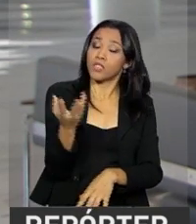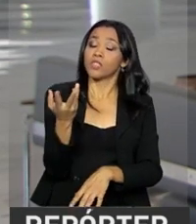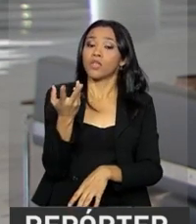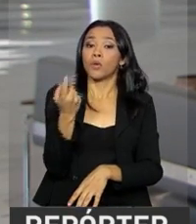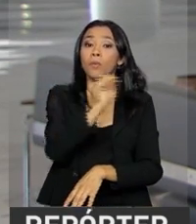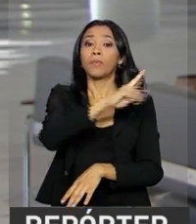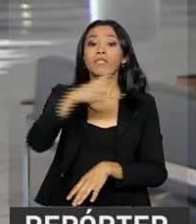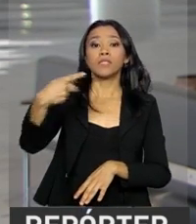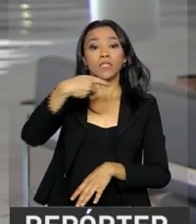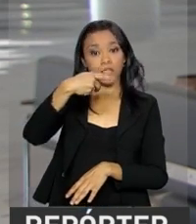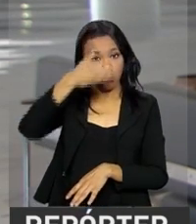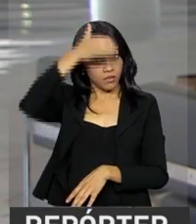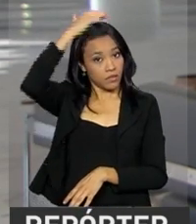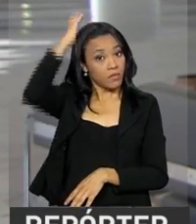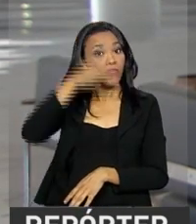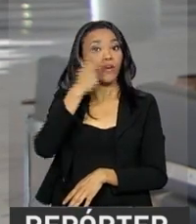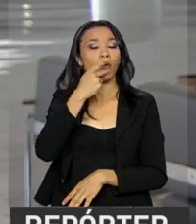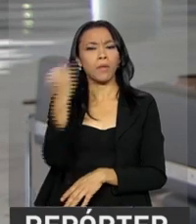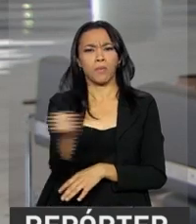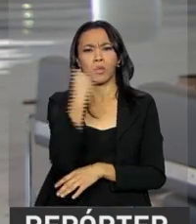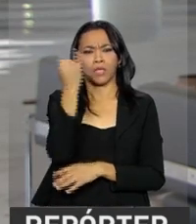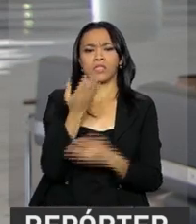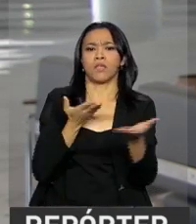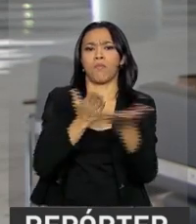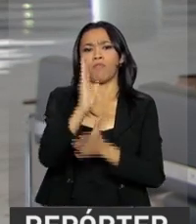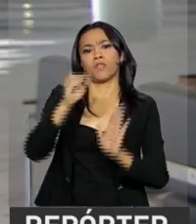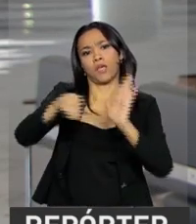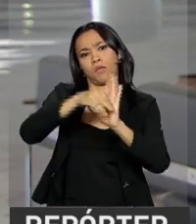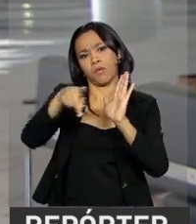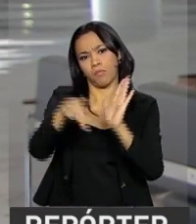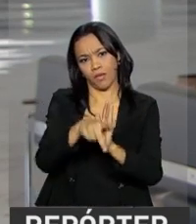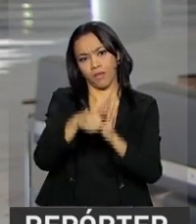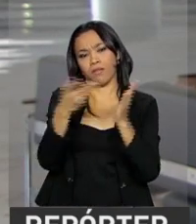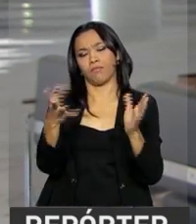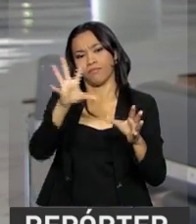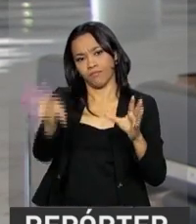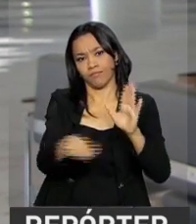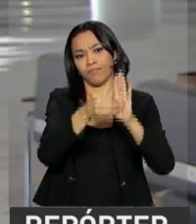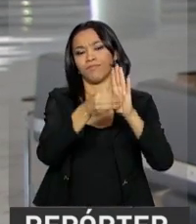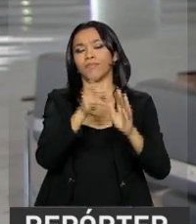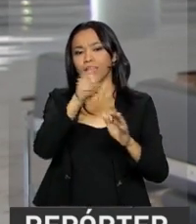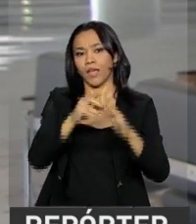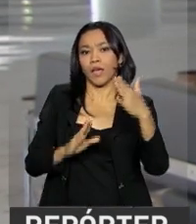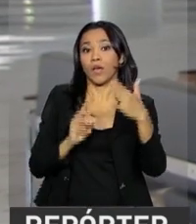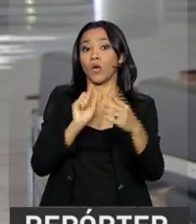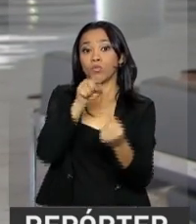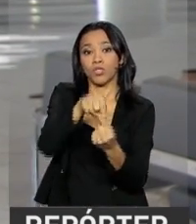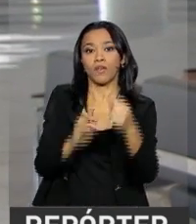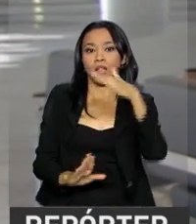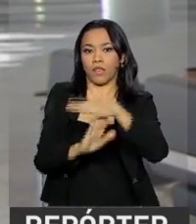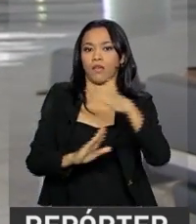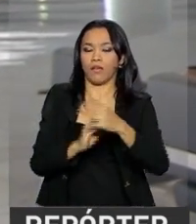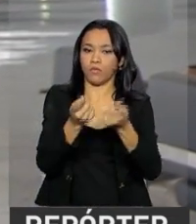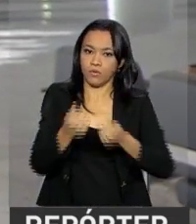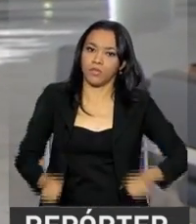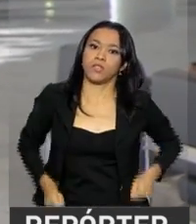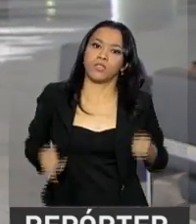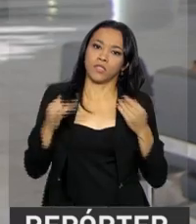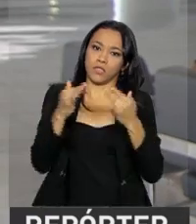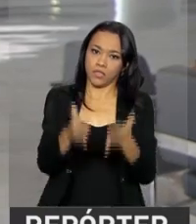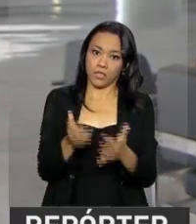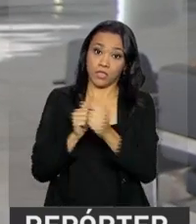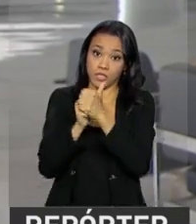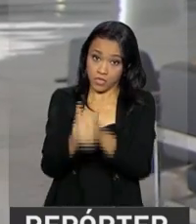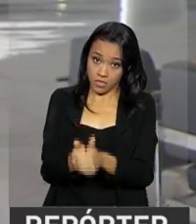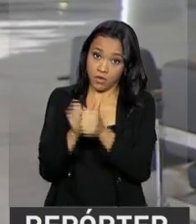destacou a importância da aprovação da proposta de emenda à constituição que coloca um teto para aumento dos gastos de acordo com a inflação do ano anterior